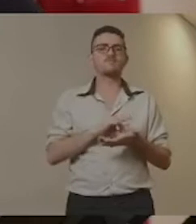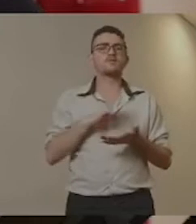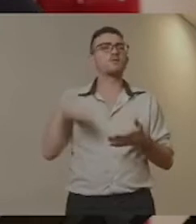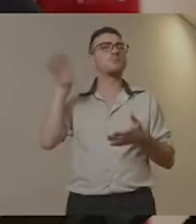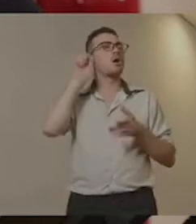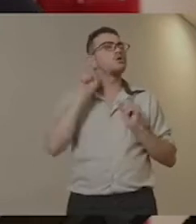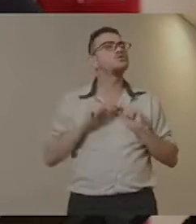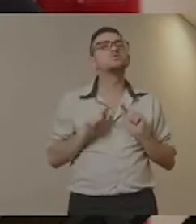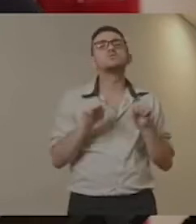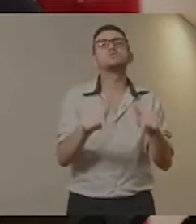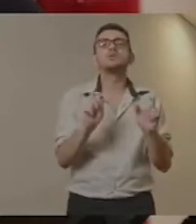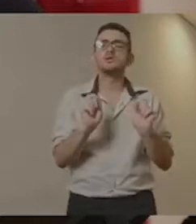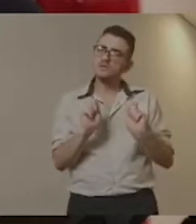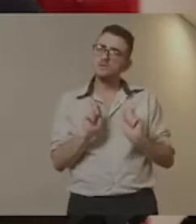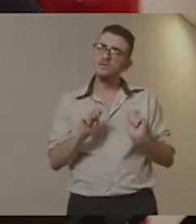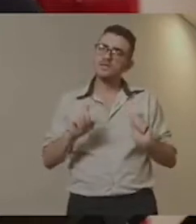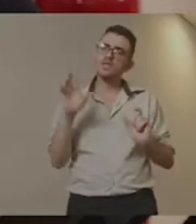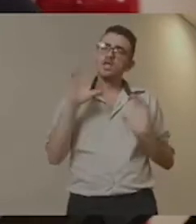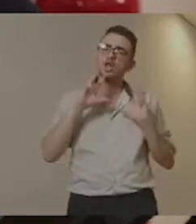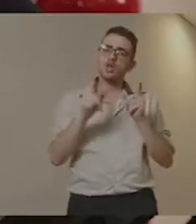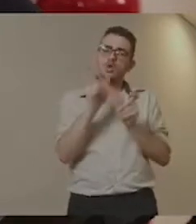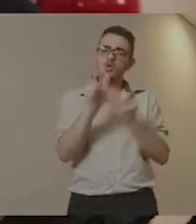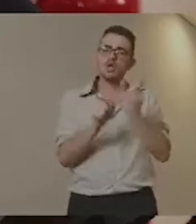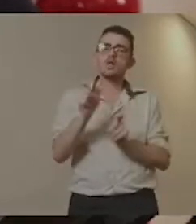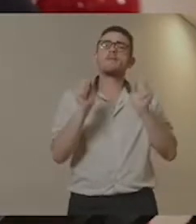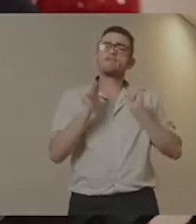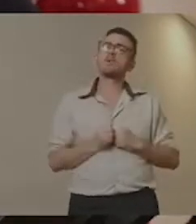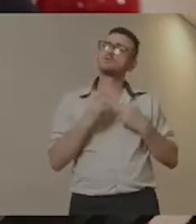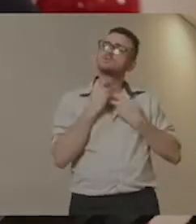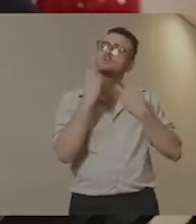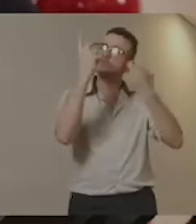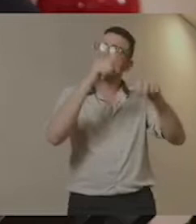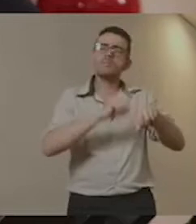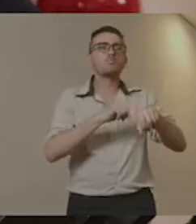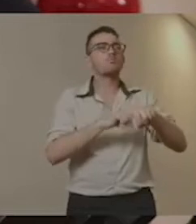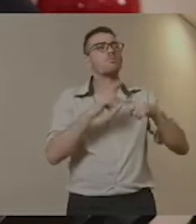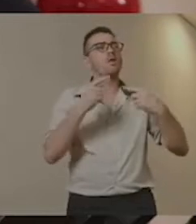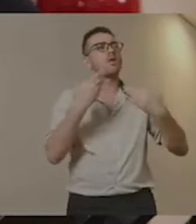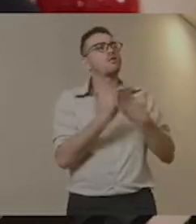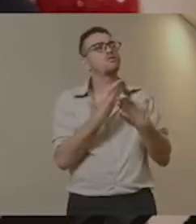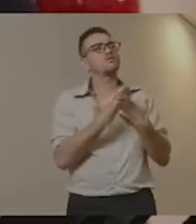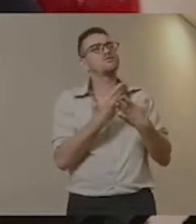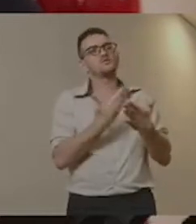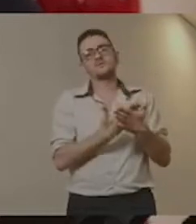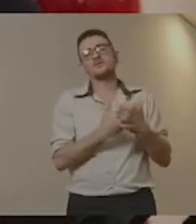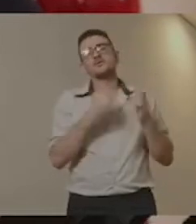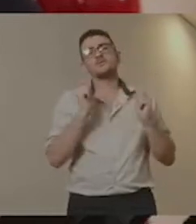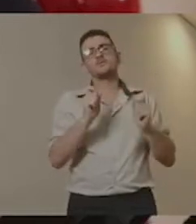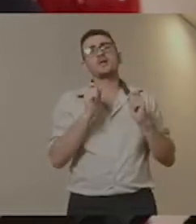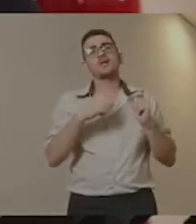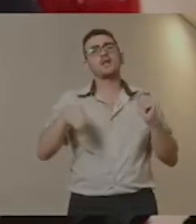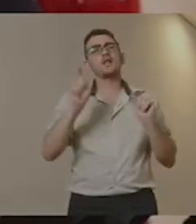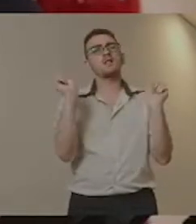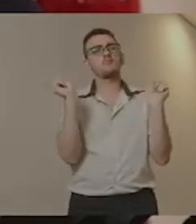onde todos os alunos possam ter voz em algum momento da nossa aula, algum momento dentro da escola, para que eles possam ser ouvidos e